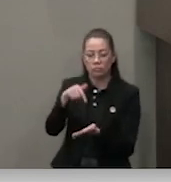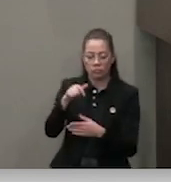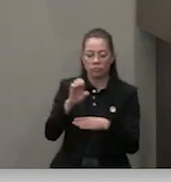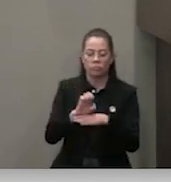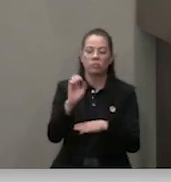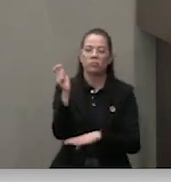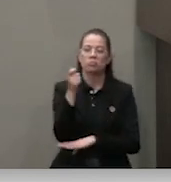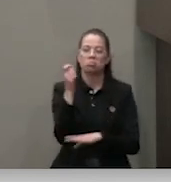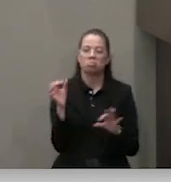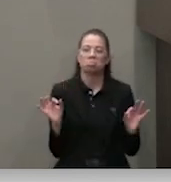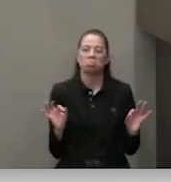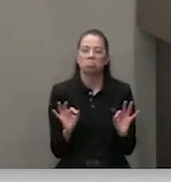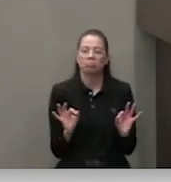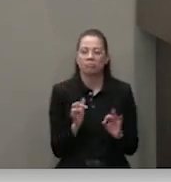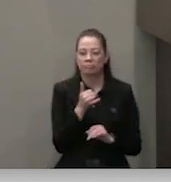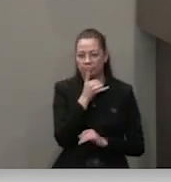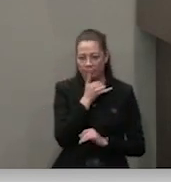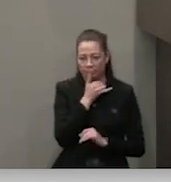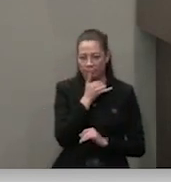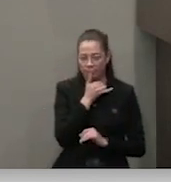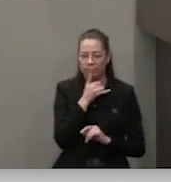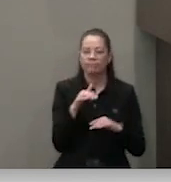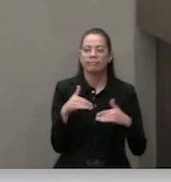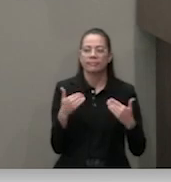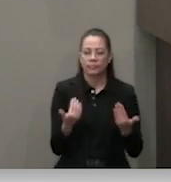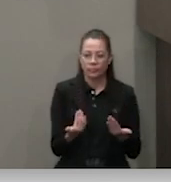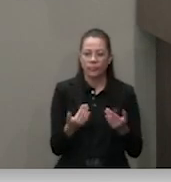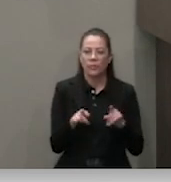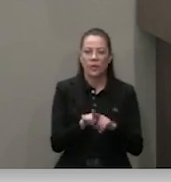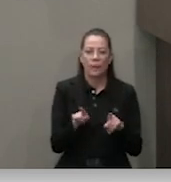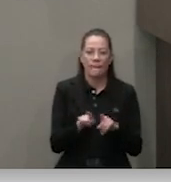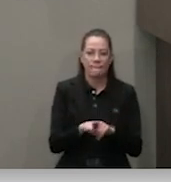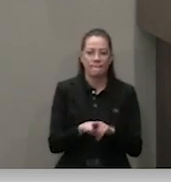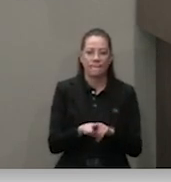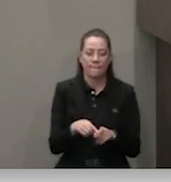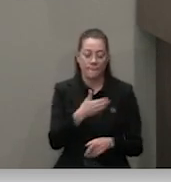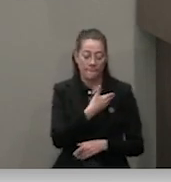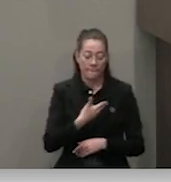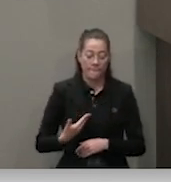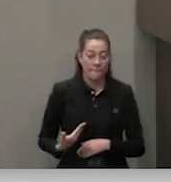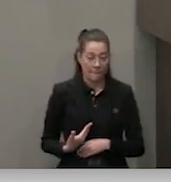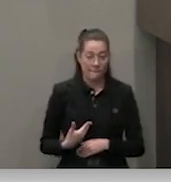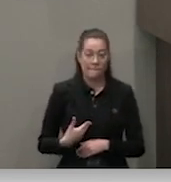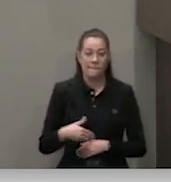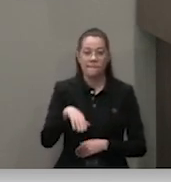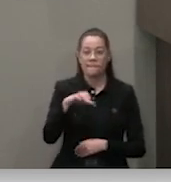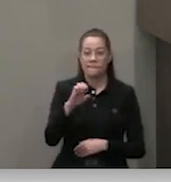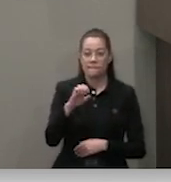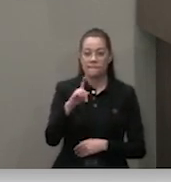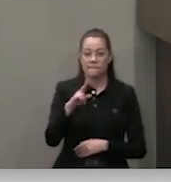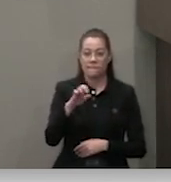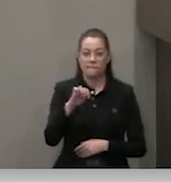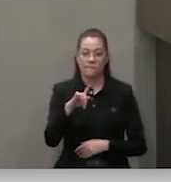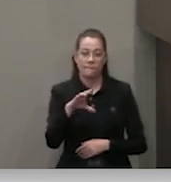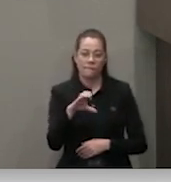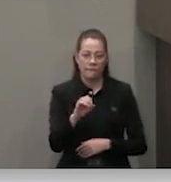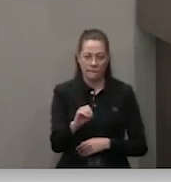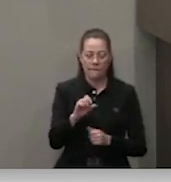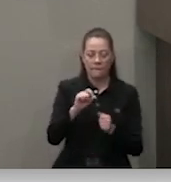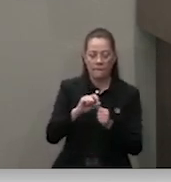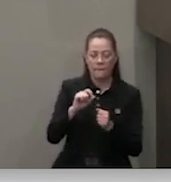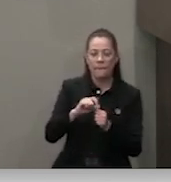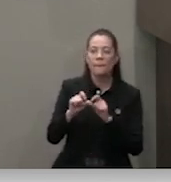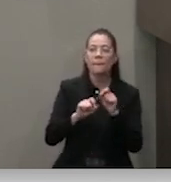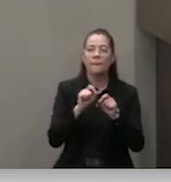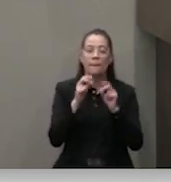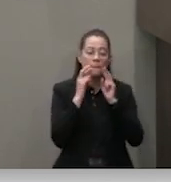até hoje não fez nada infelizmente Governador Eduardo Leite comece para outro diálogo com as entidades e se cumpra o que